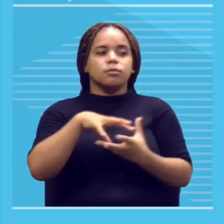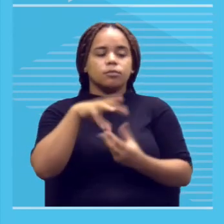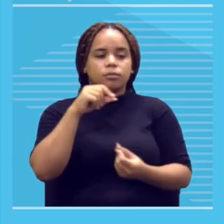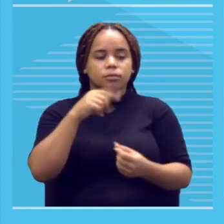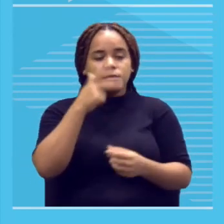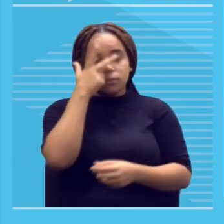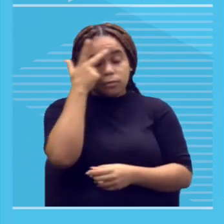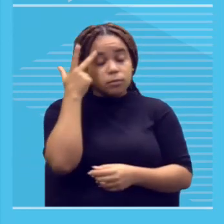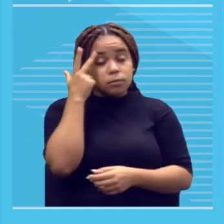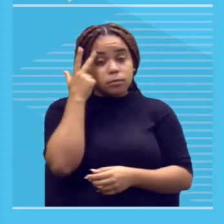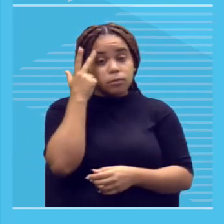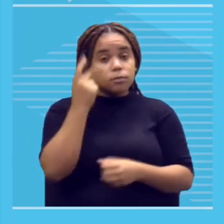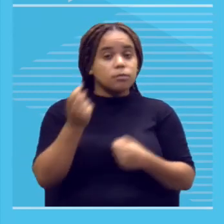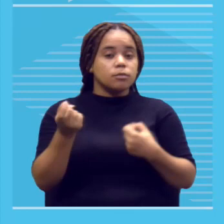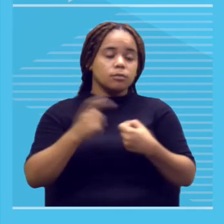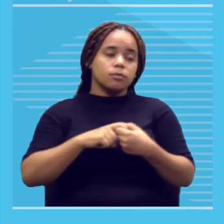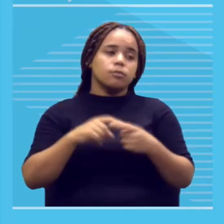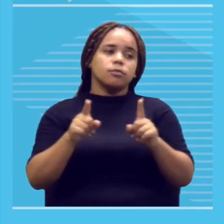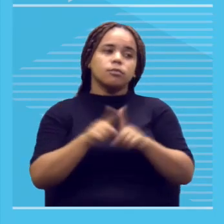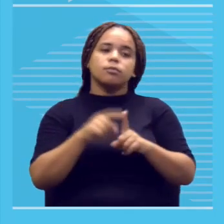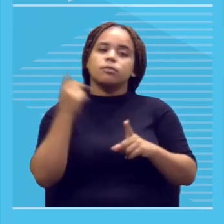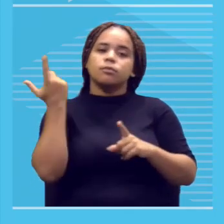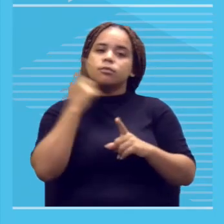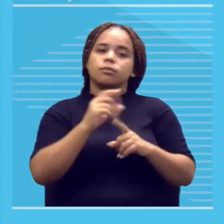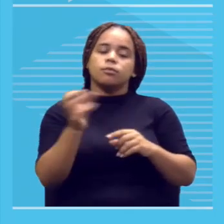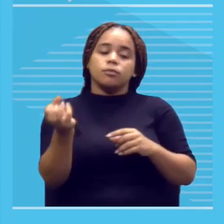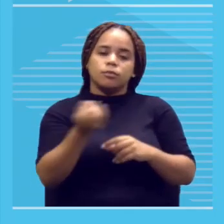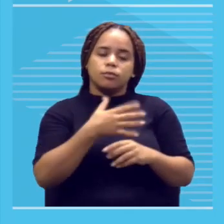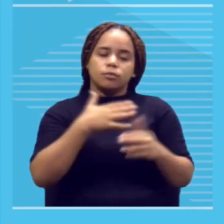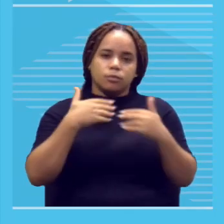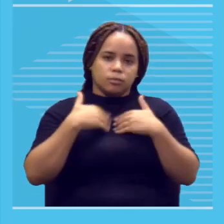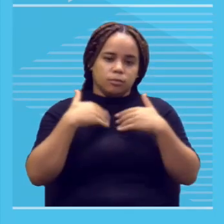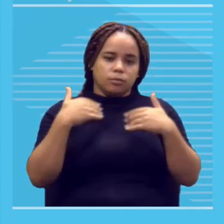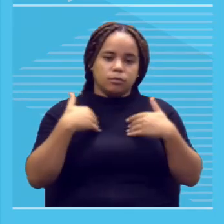retornava e assumia um novo corpo